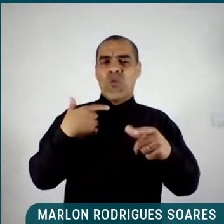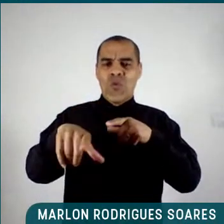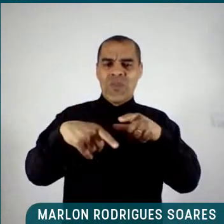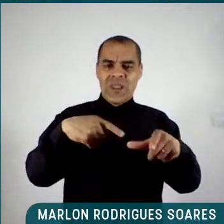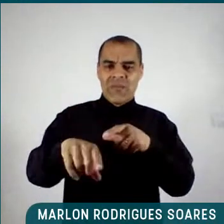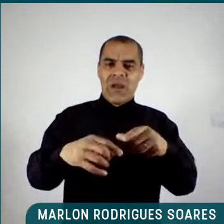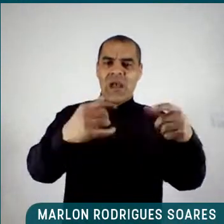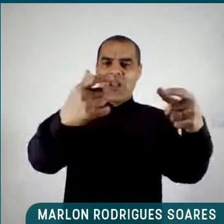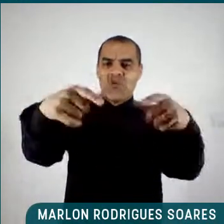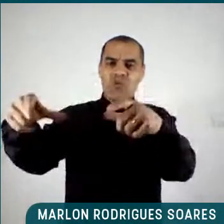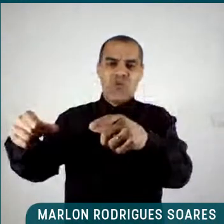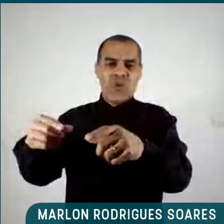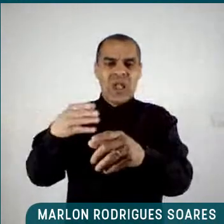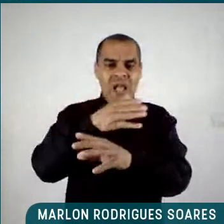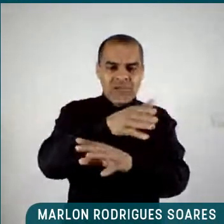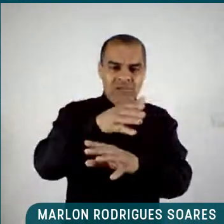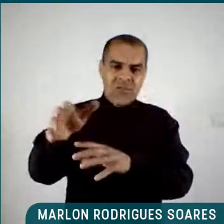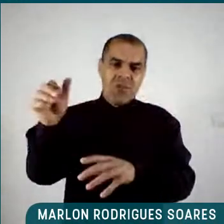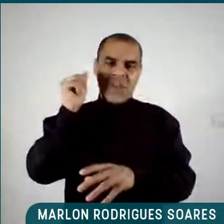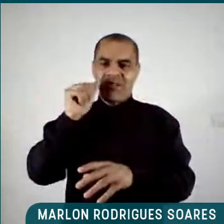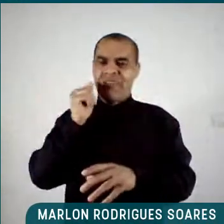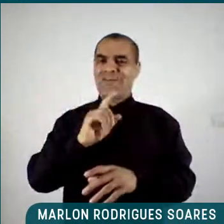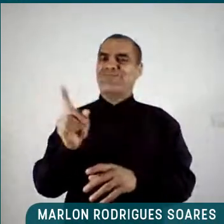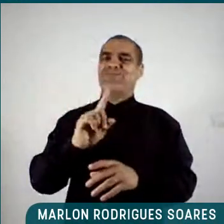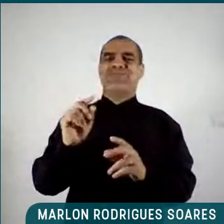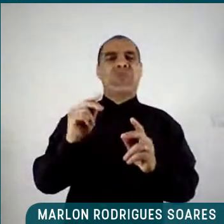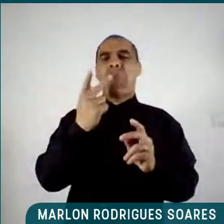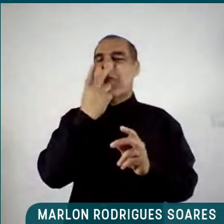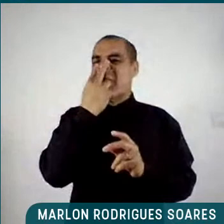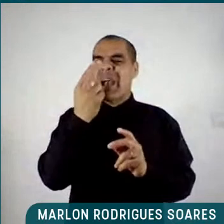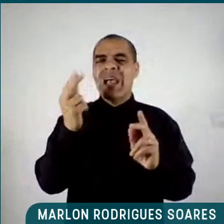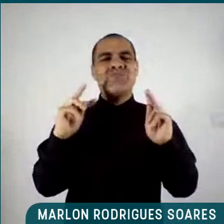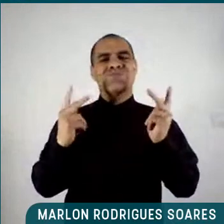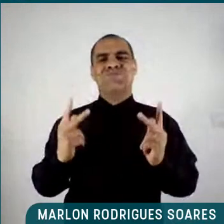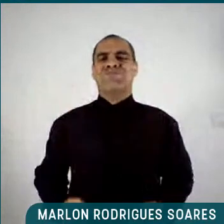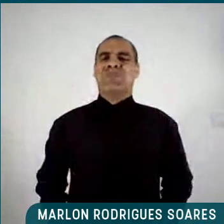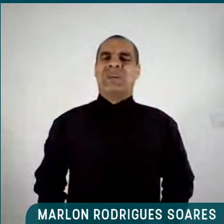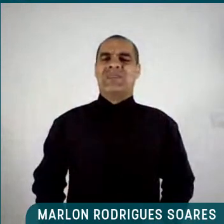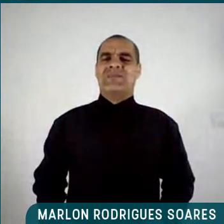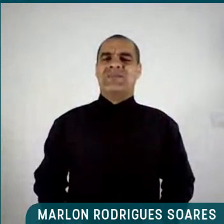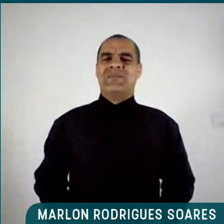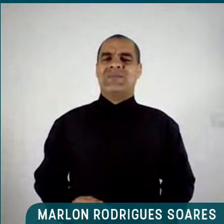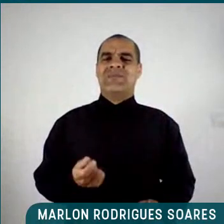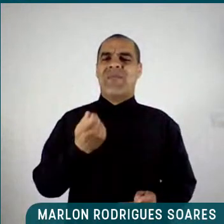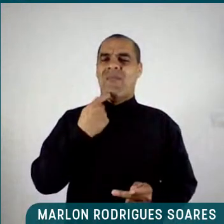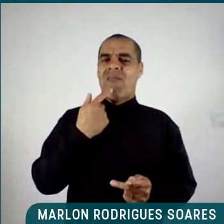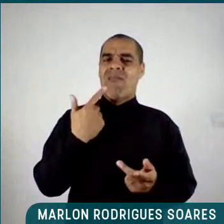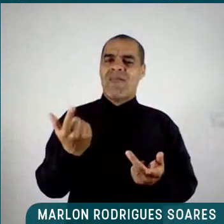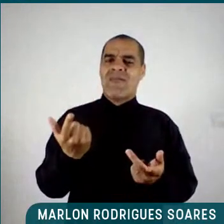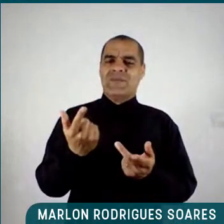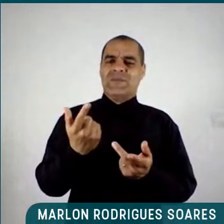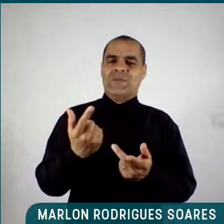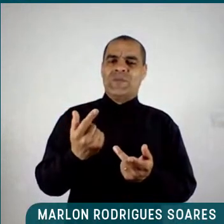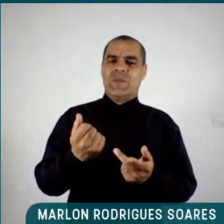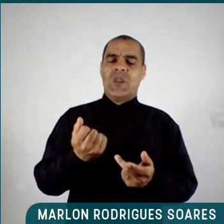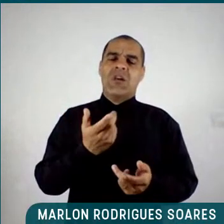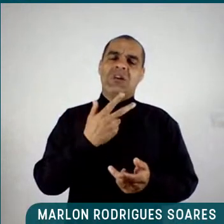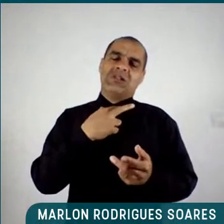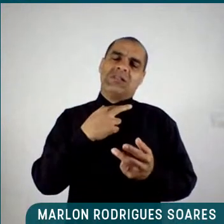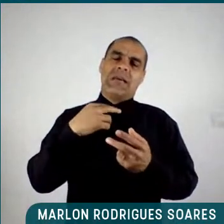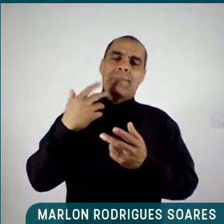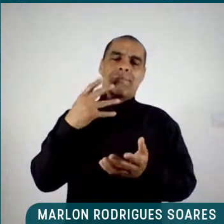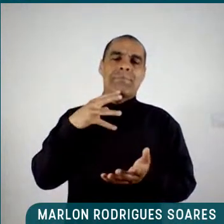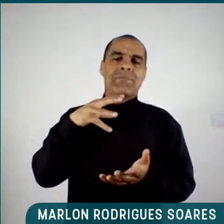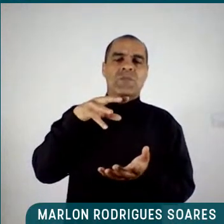trabalho place. digno, ele é desumanizado pelos regimes Some colonialistas women, ocidentais. Então, eu they queria work saber, in